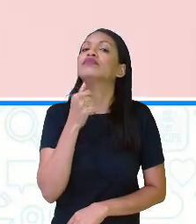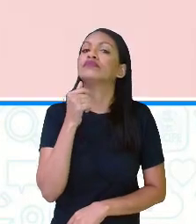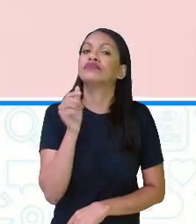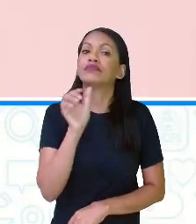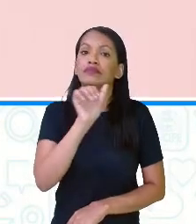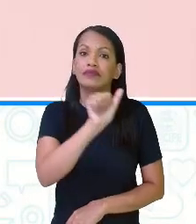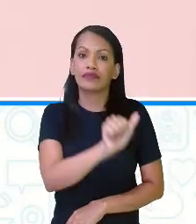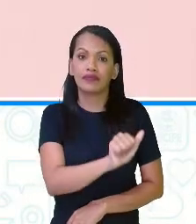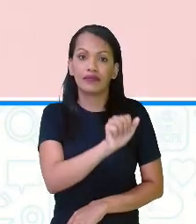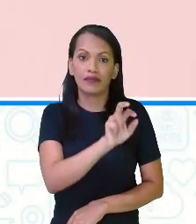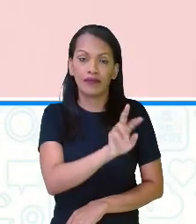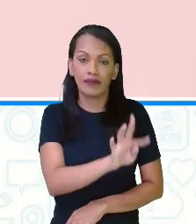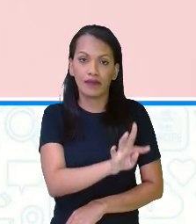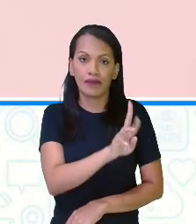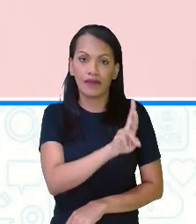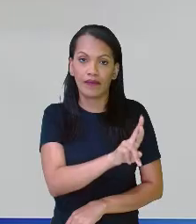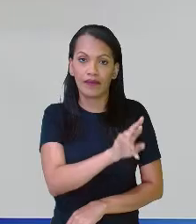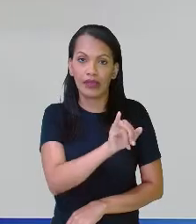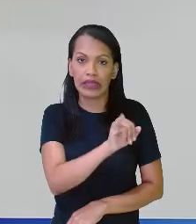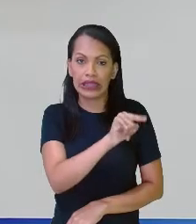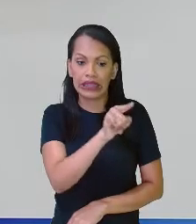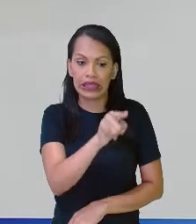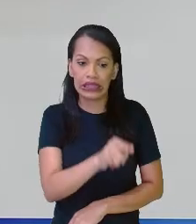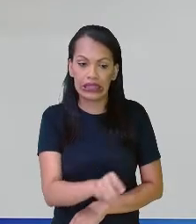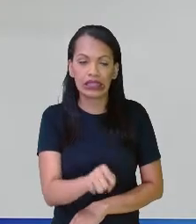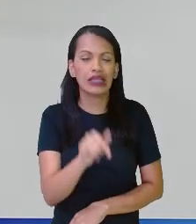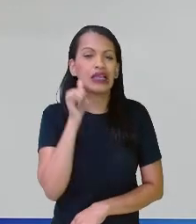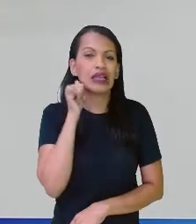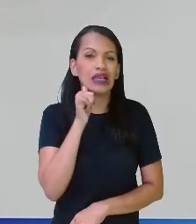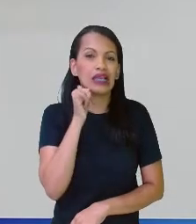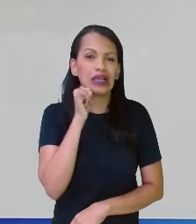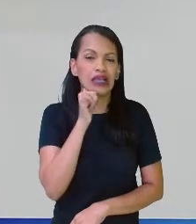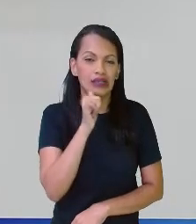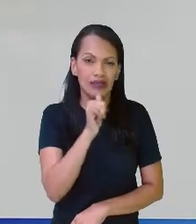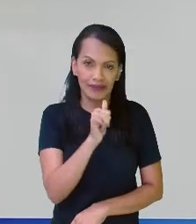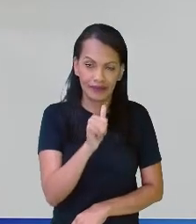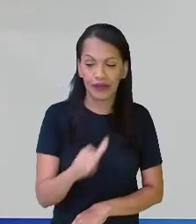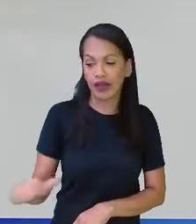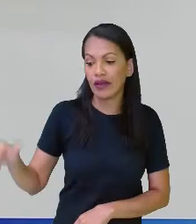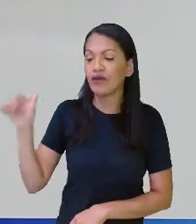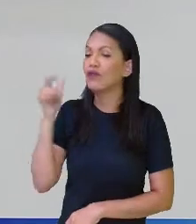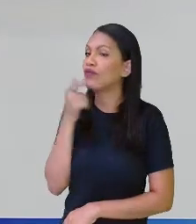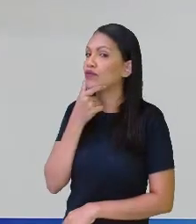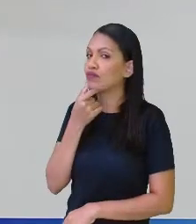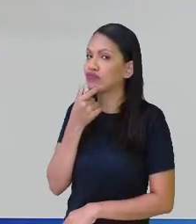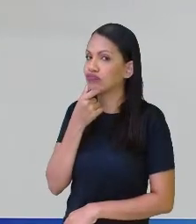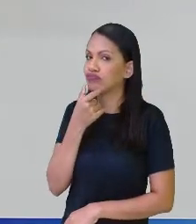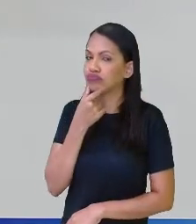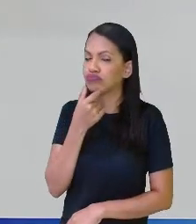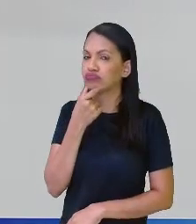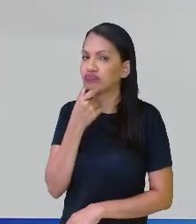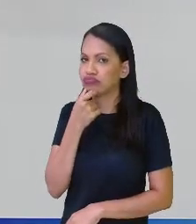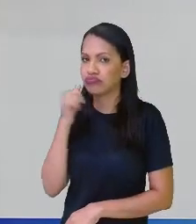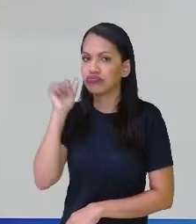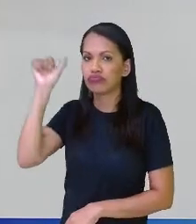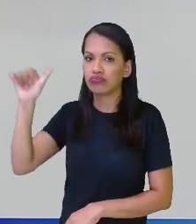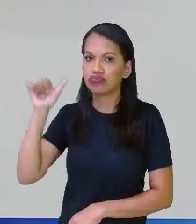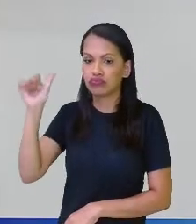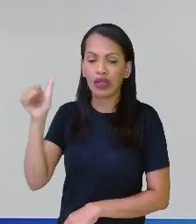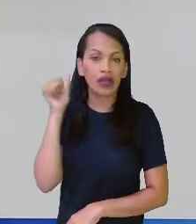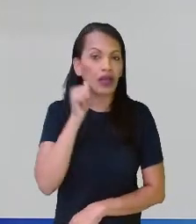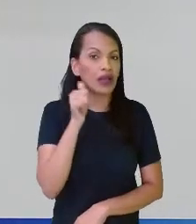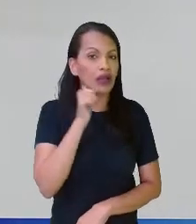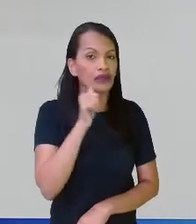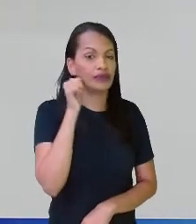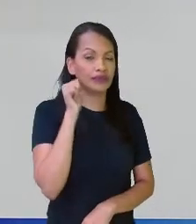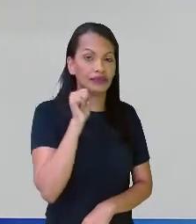tá? E olha só, esse ator ou essa atriz também trabalha em outras situações, não